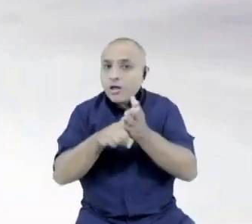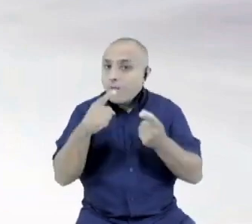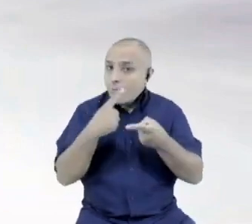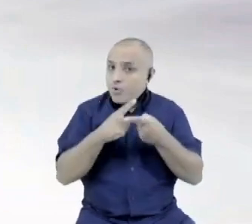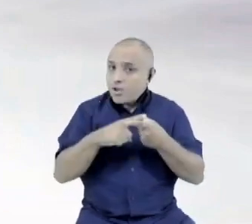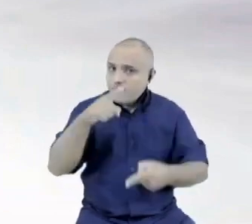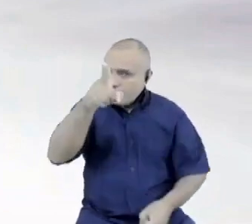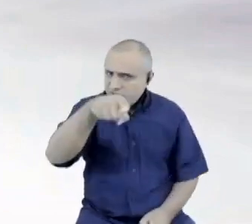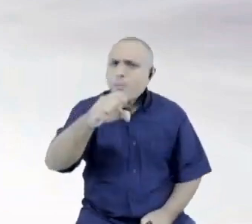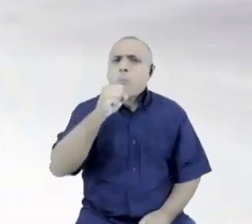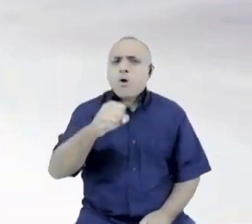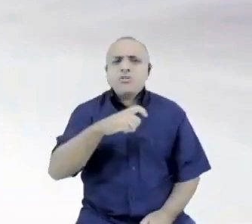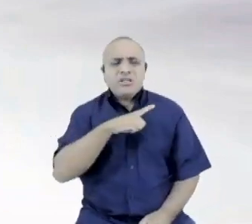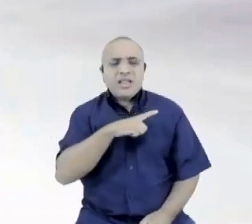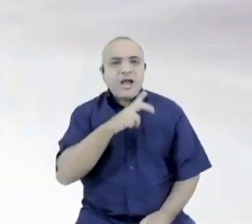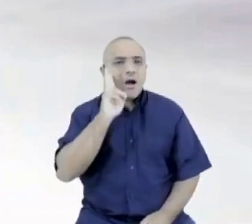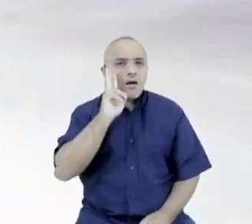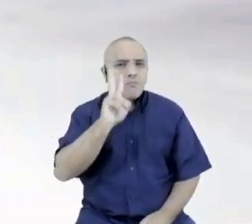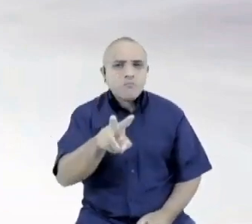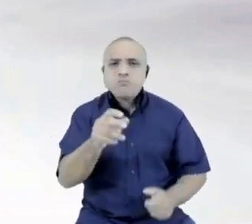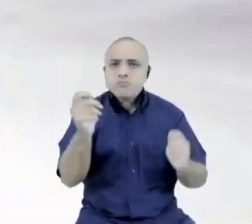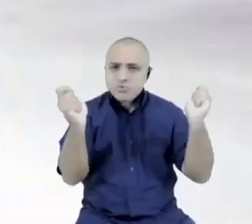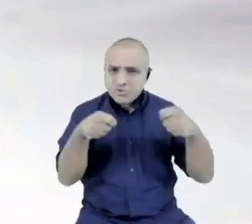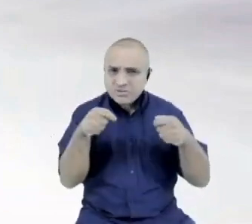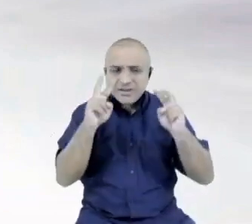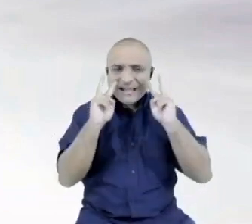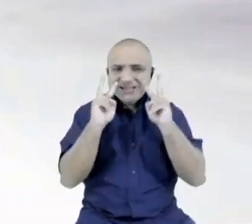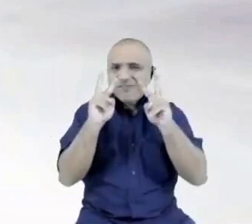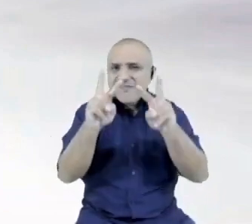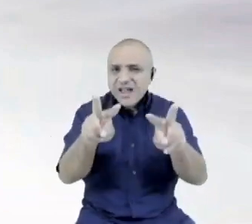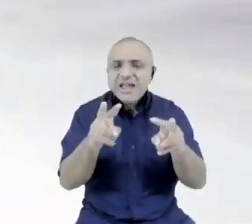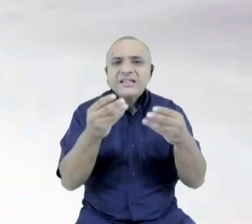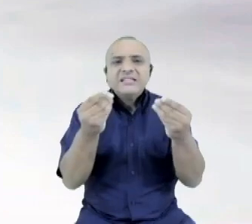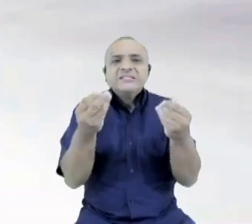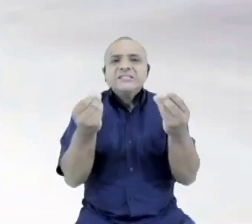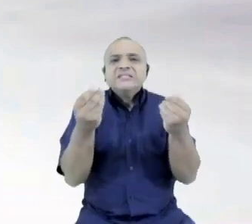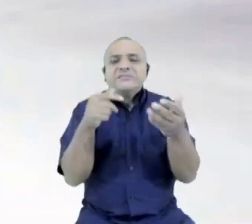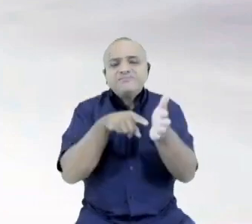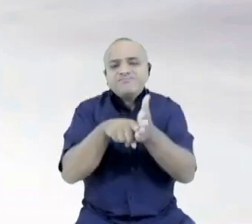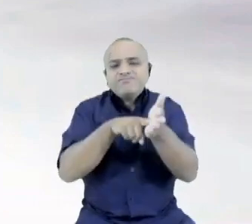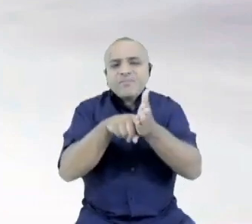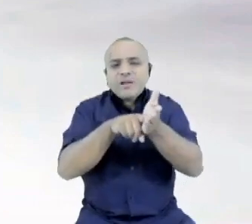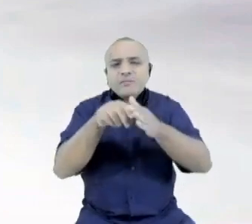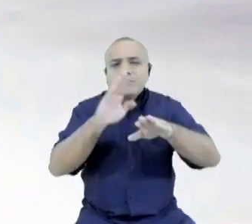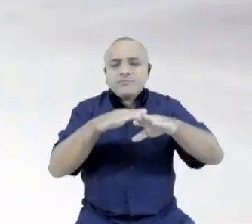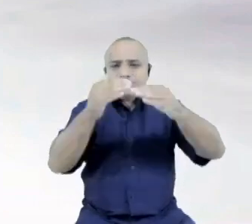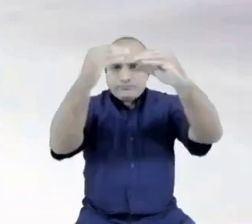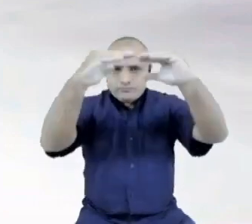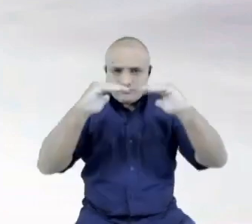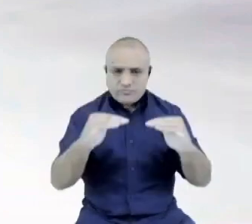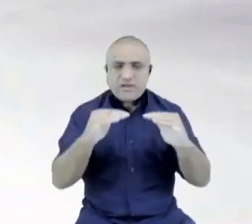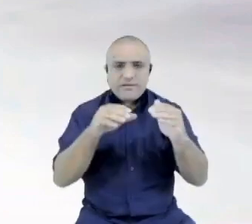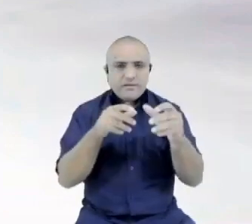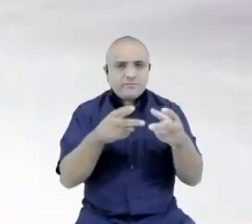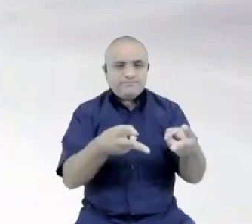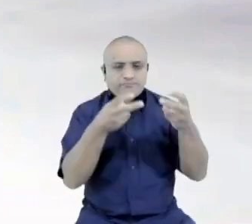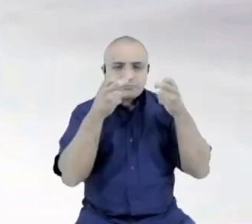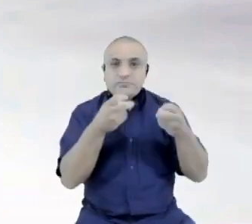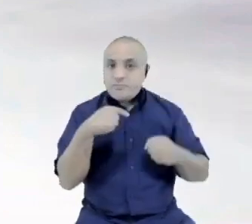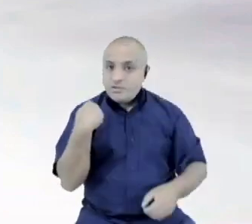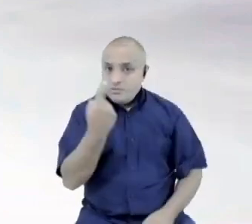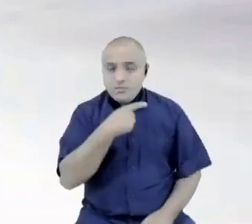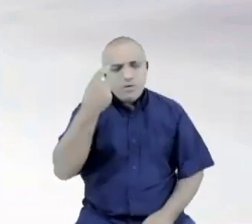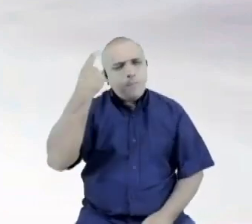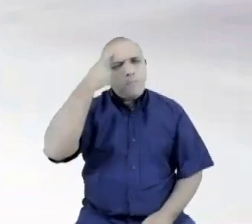ter a possibilidade de ver de ser subespecialistas que estão fazendo esse diagnóstico. Então, quando a gente